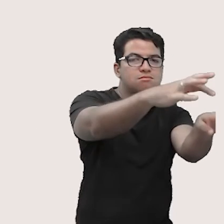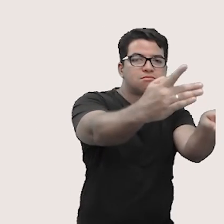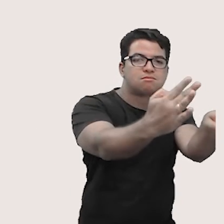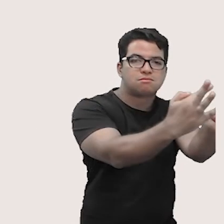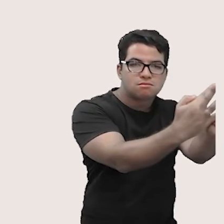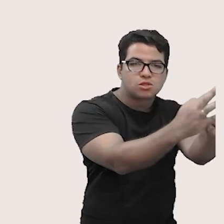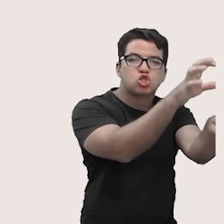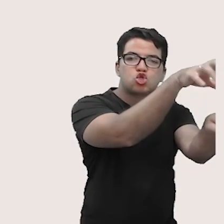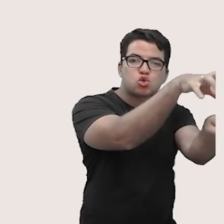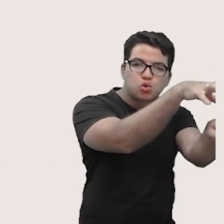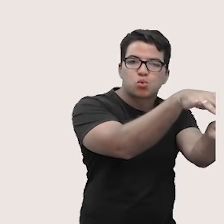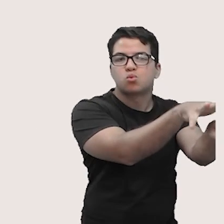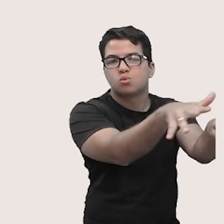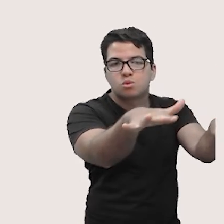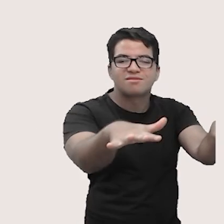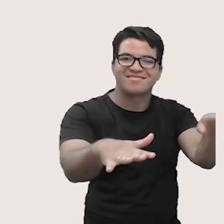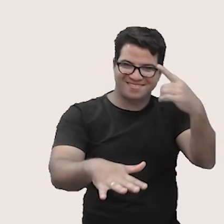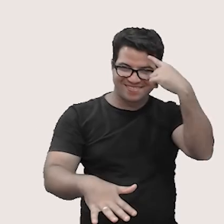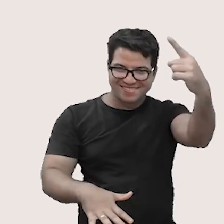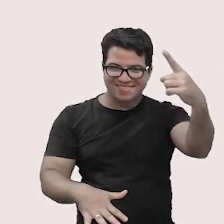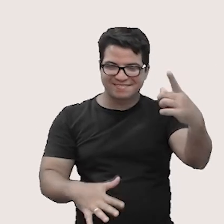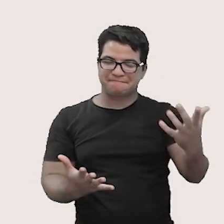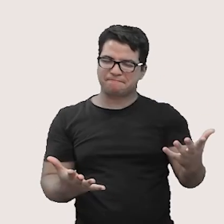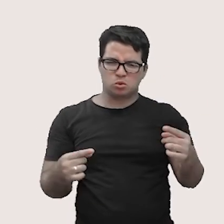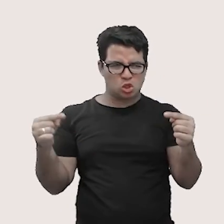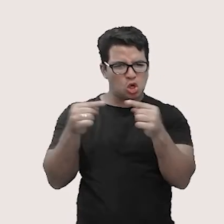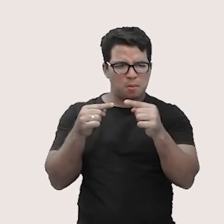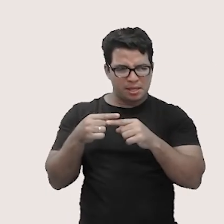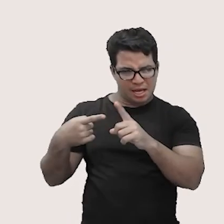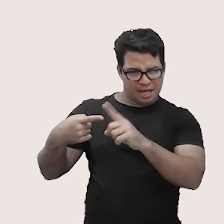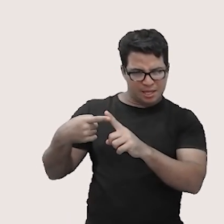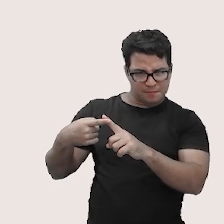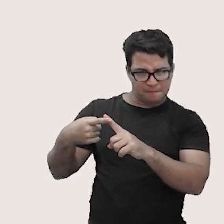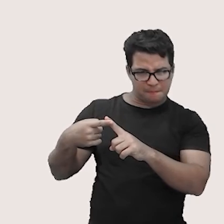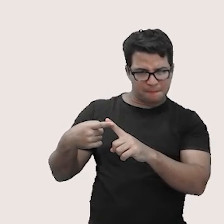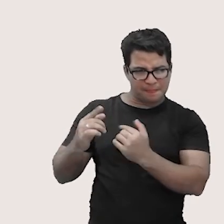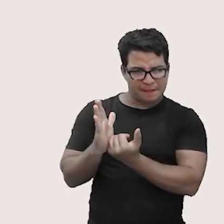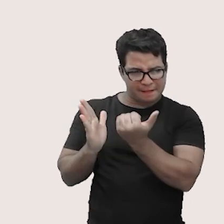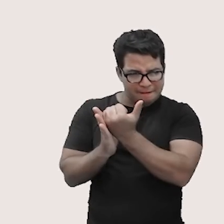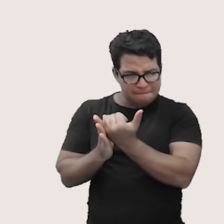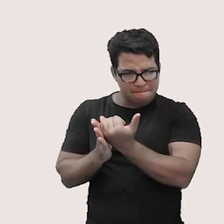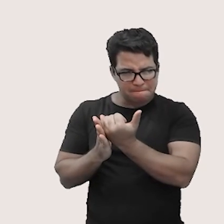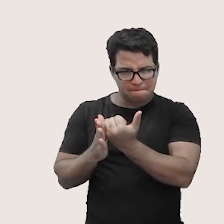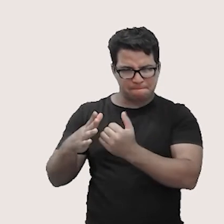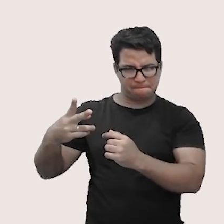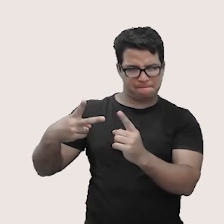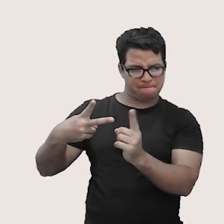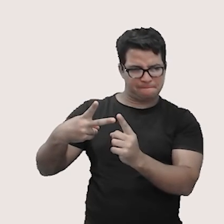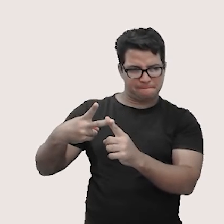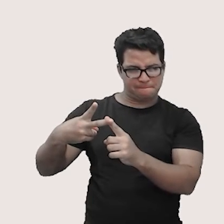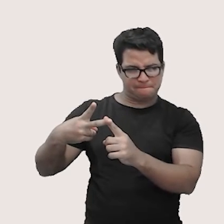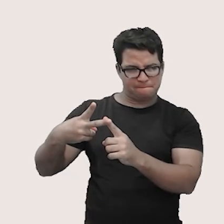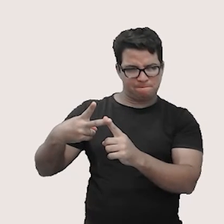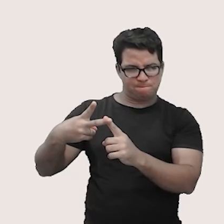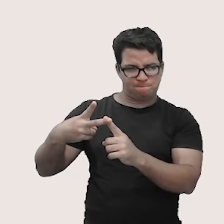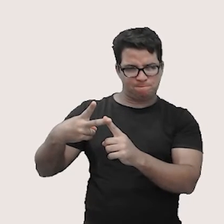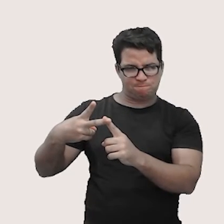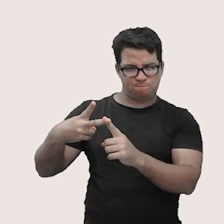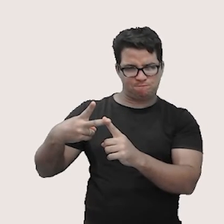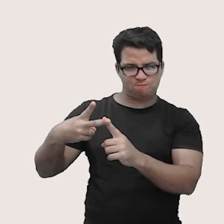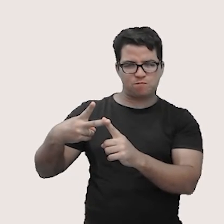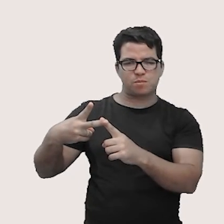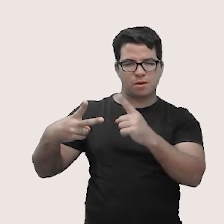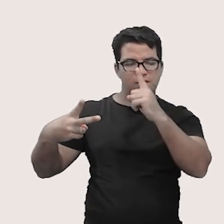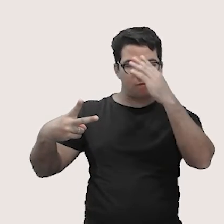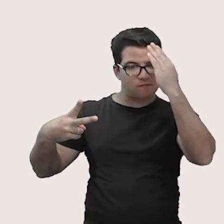para ônibus? Não. Criar acesso de banho gratuitos para moradores? Principal intenção.